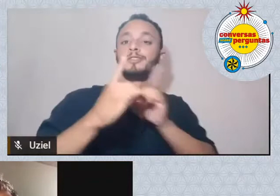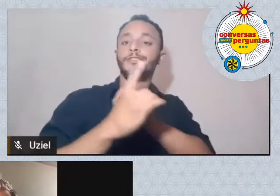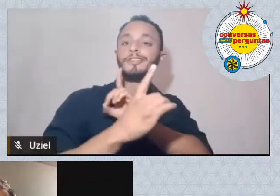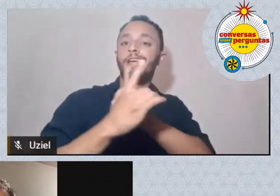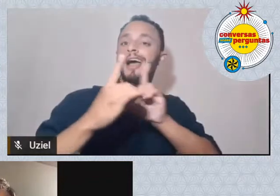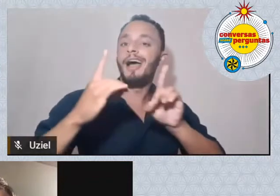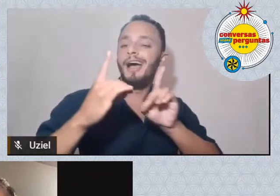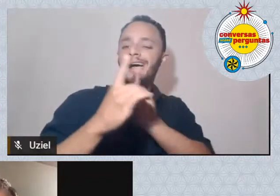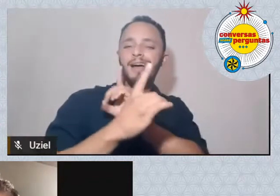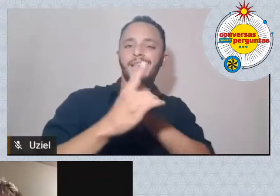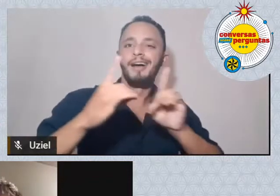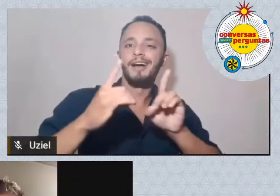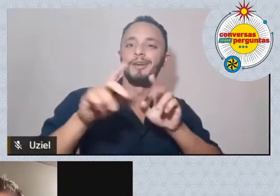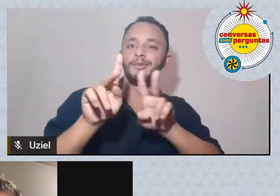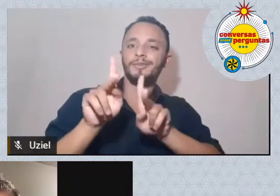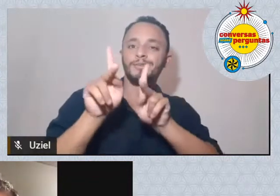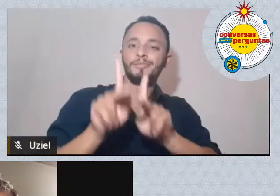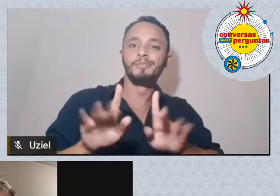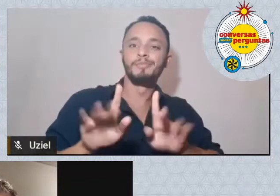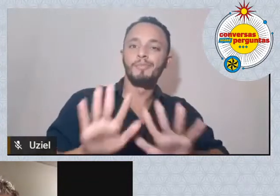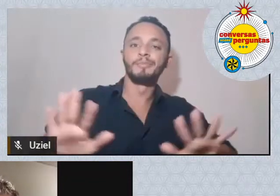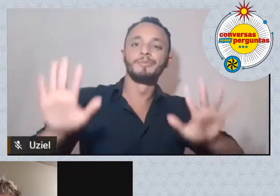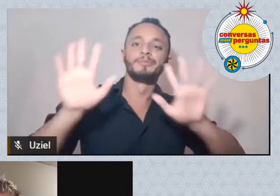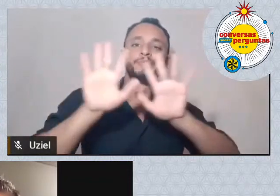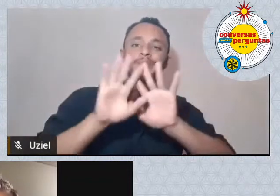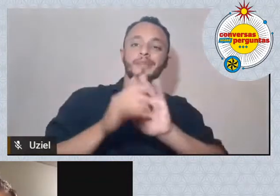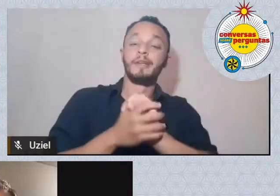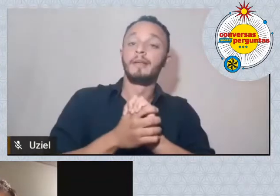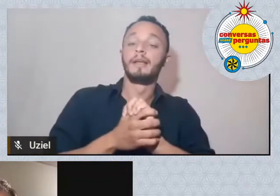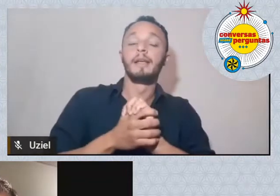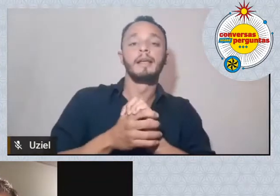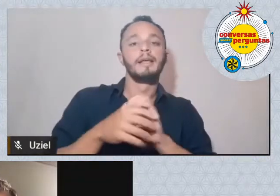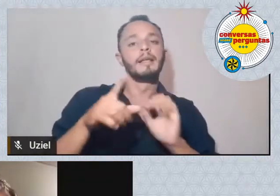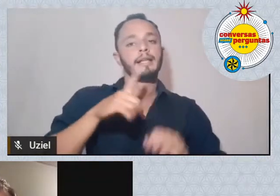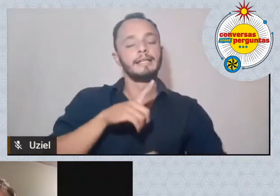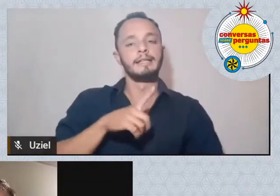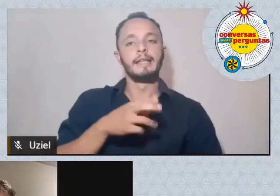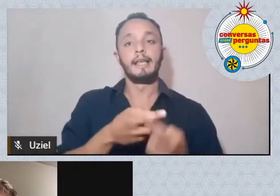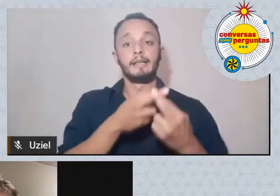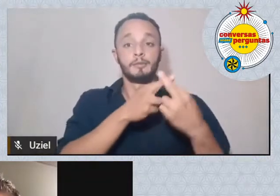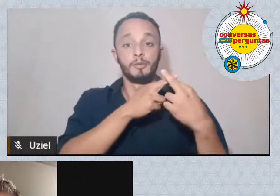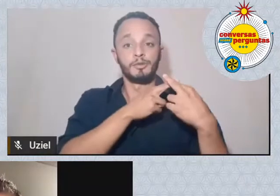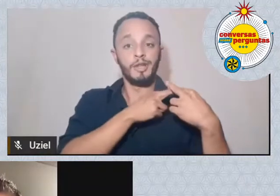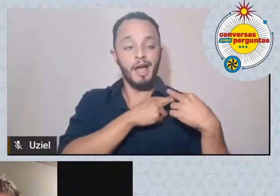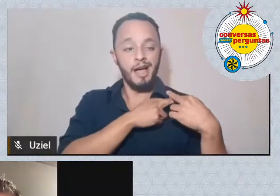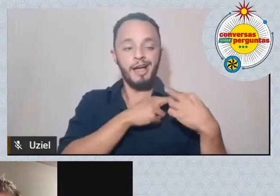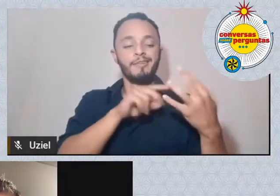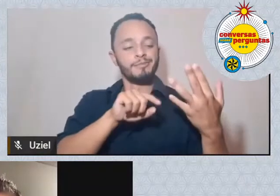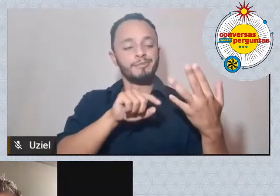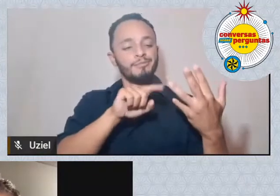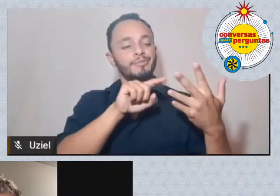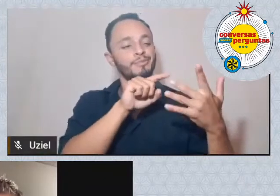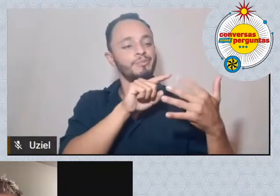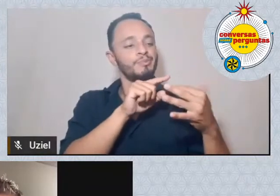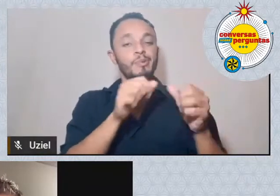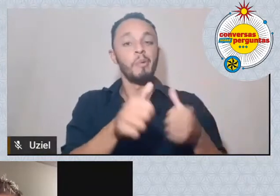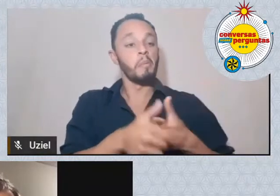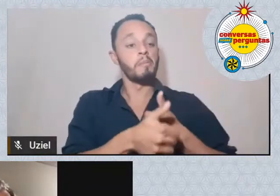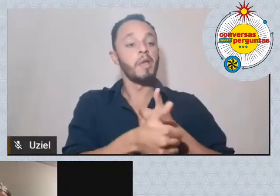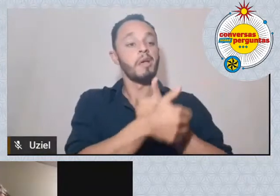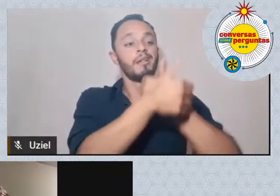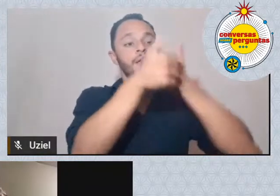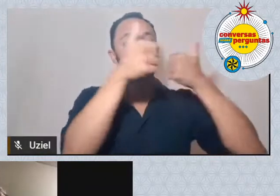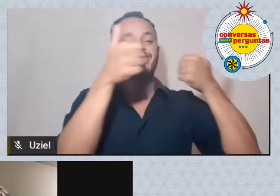isso geralmente muda plataformas, muda lideranças, isso traz uma série de